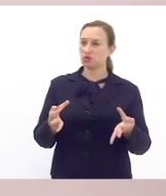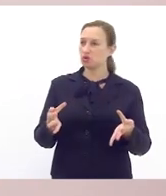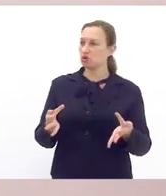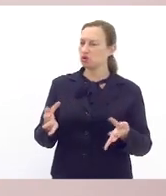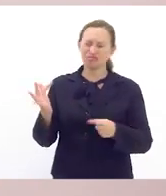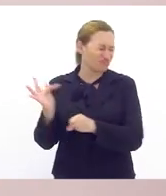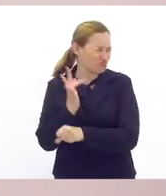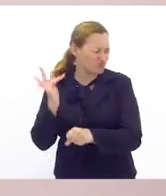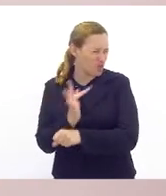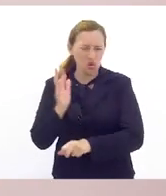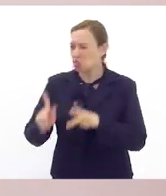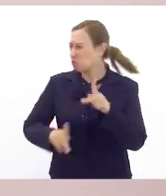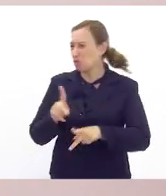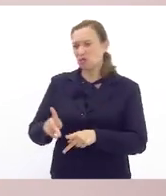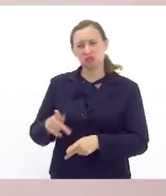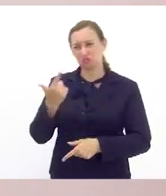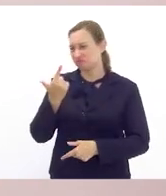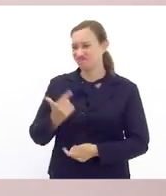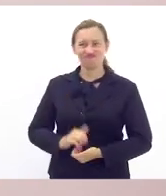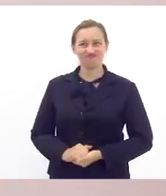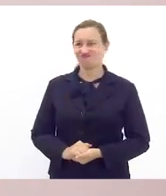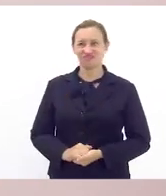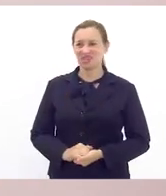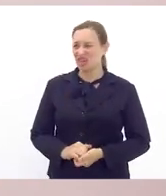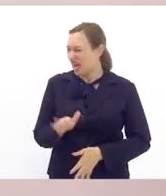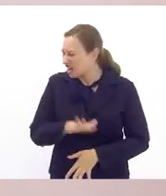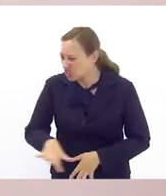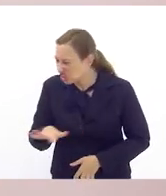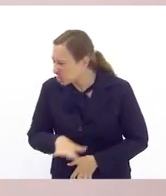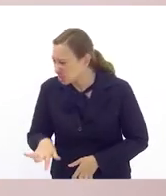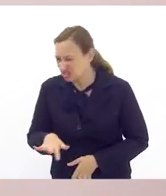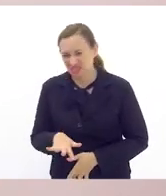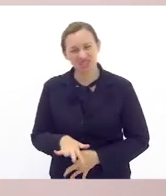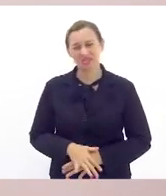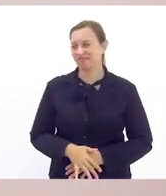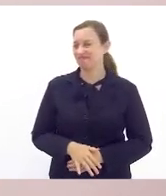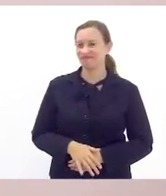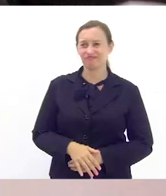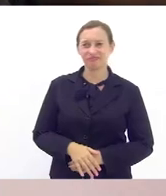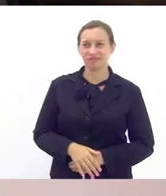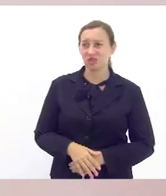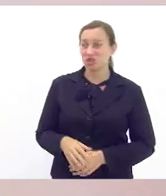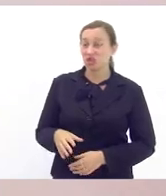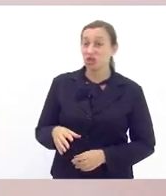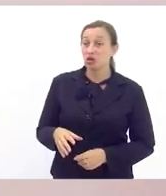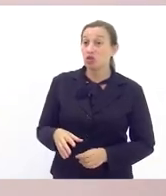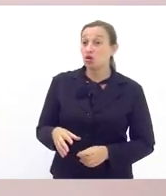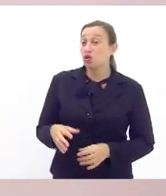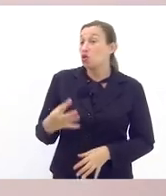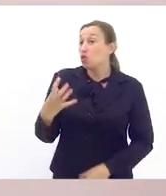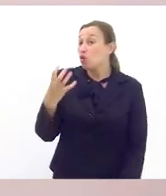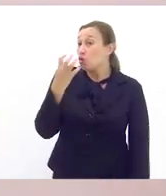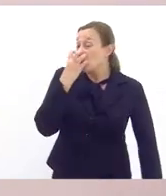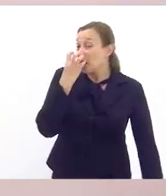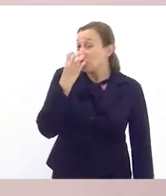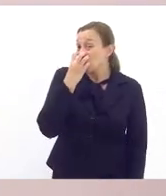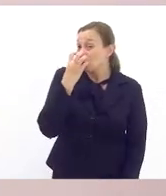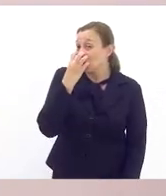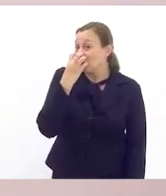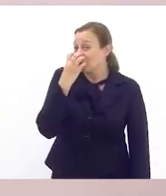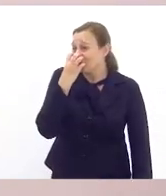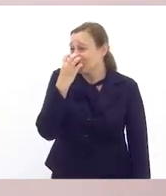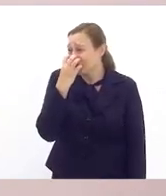as mães as Crianças O povo não aguenta mais cachorro mija no poste a luz acaba